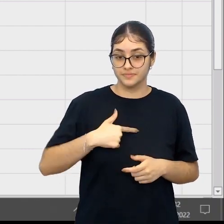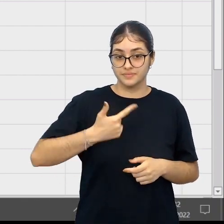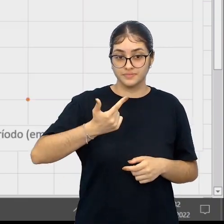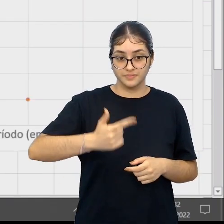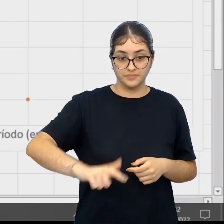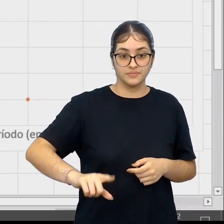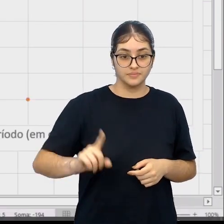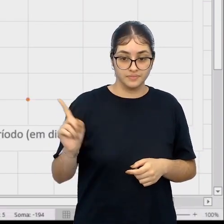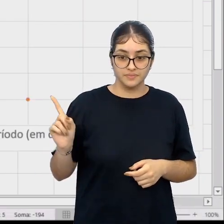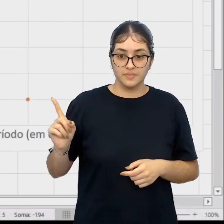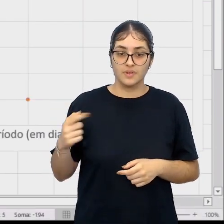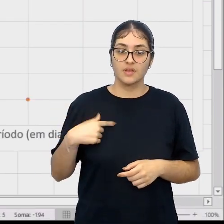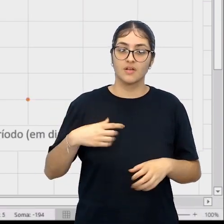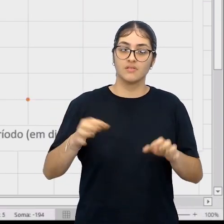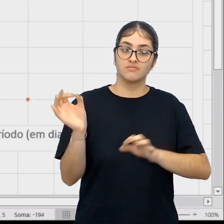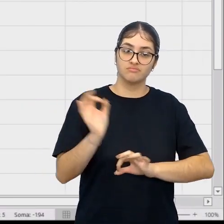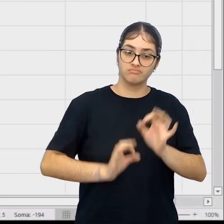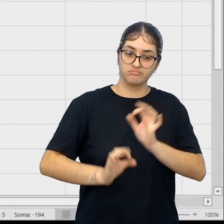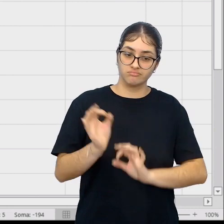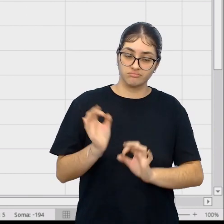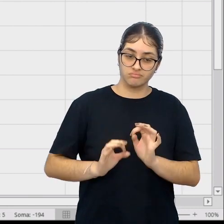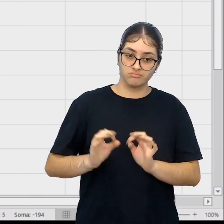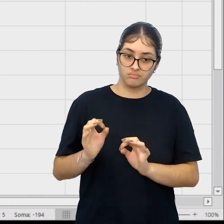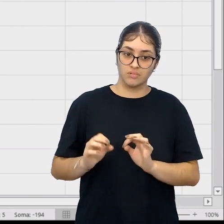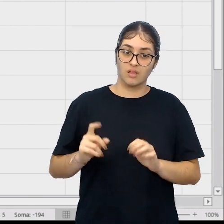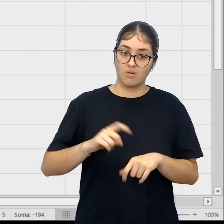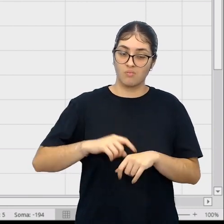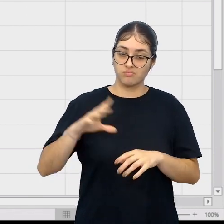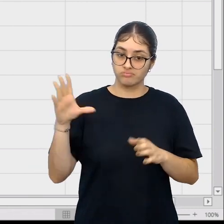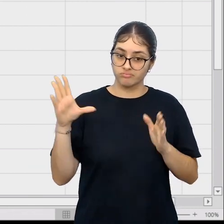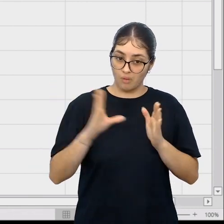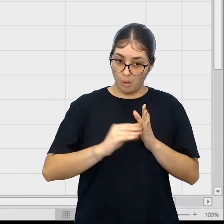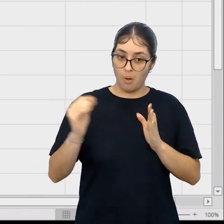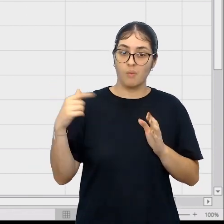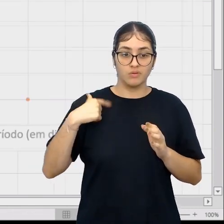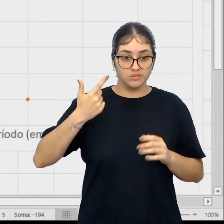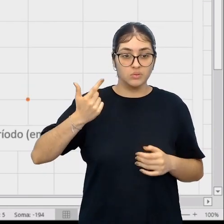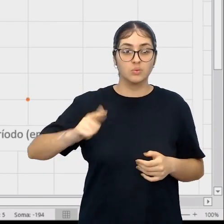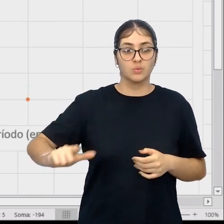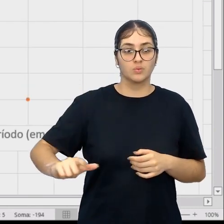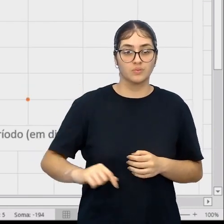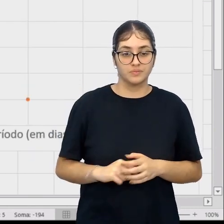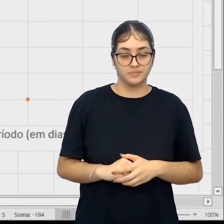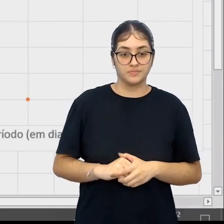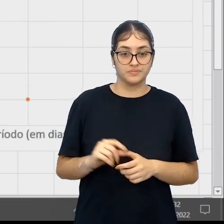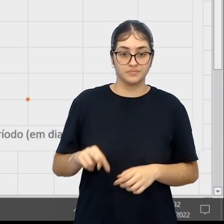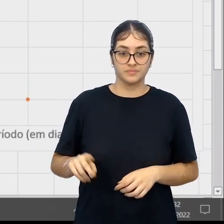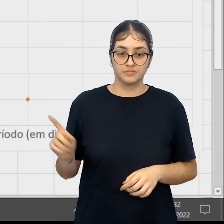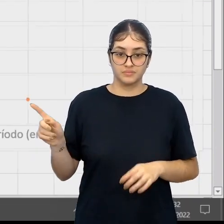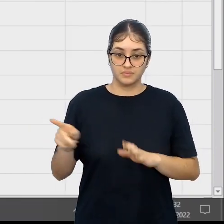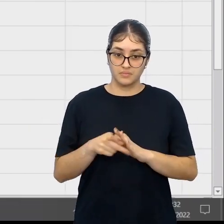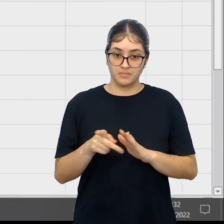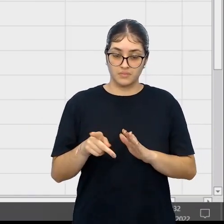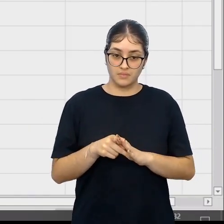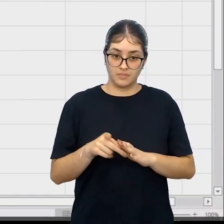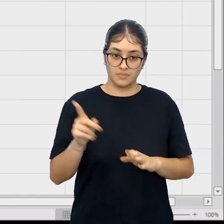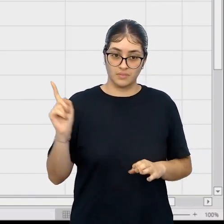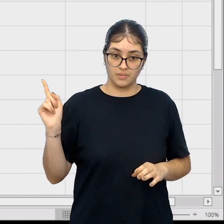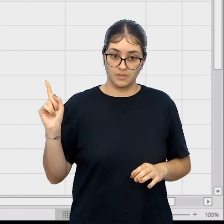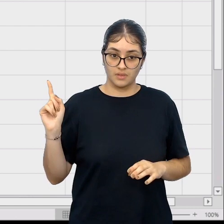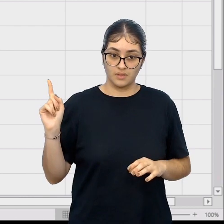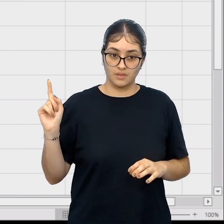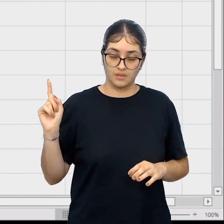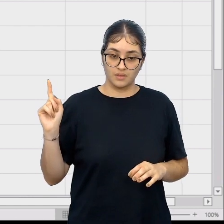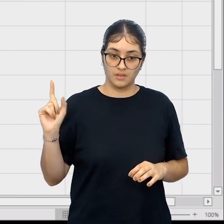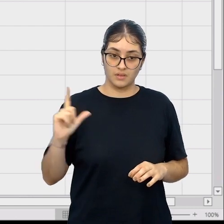Eu fui lá, fiz Ctrl+C e na hora de colar, vou de novo, ó. Vim aqui, fiz Ctrl+C. Na hora de colar, eu cliquei